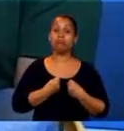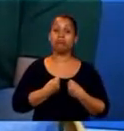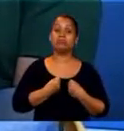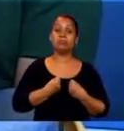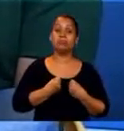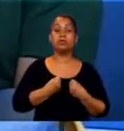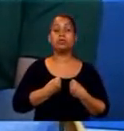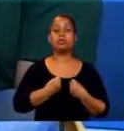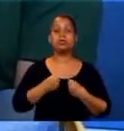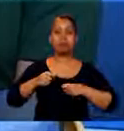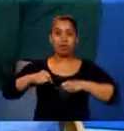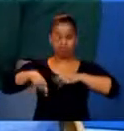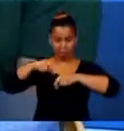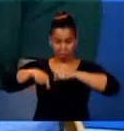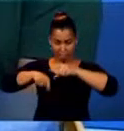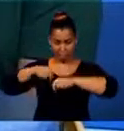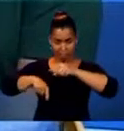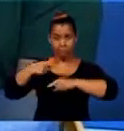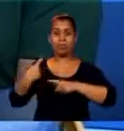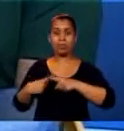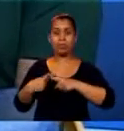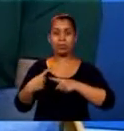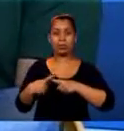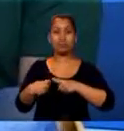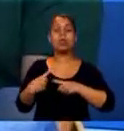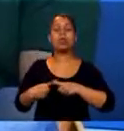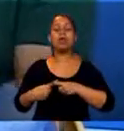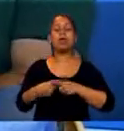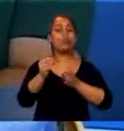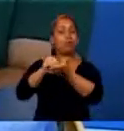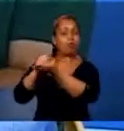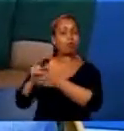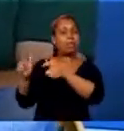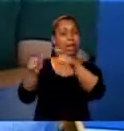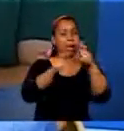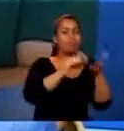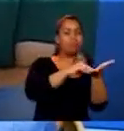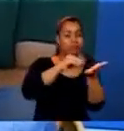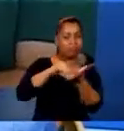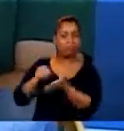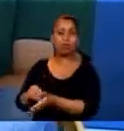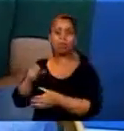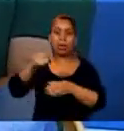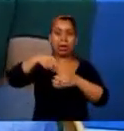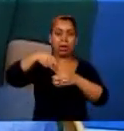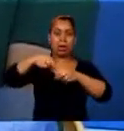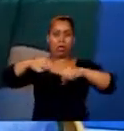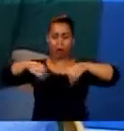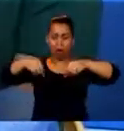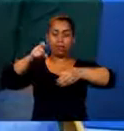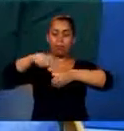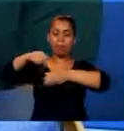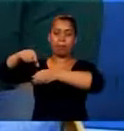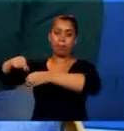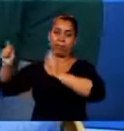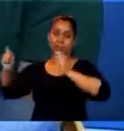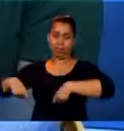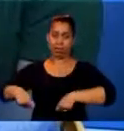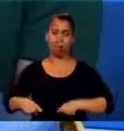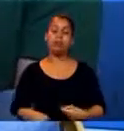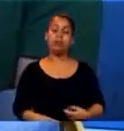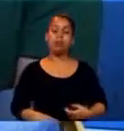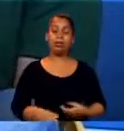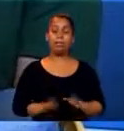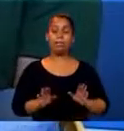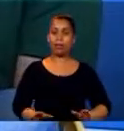viveiro para estar fazendo essa recomposição na APP. É a única coisa que a gente tem. A manutenção é por